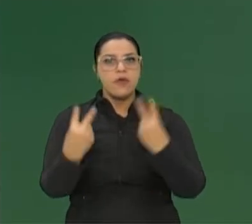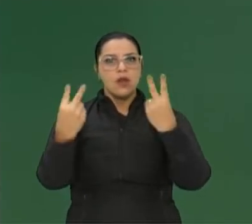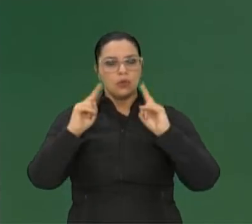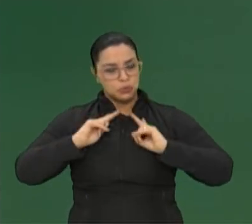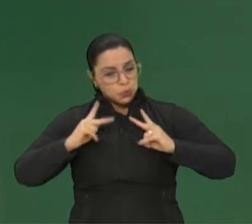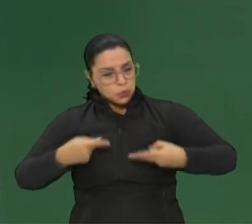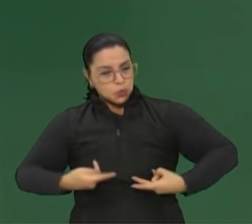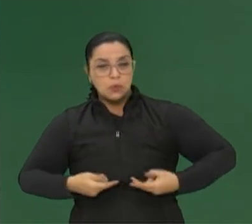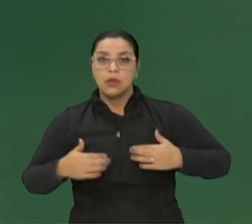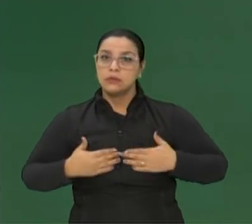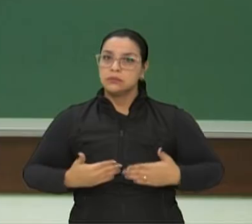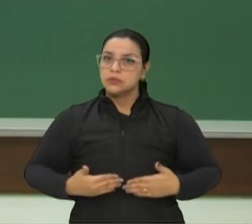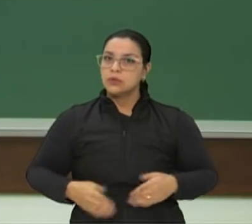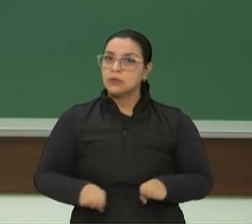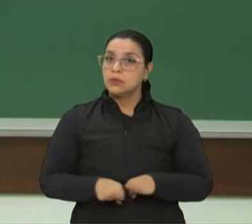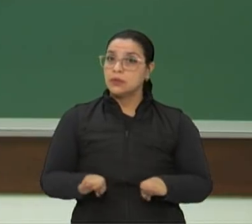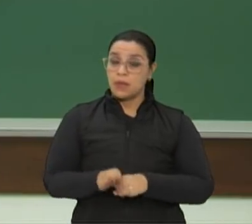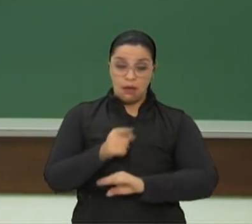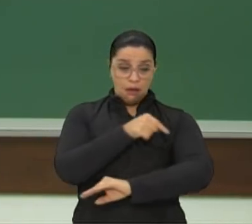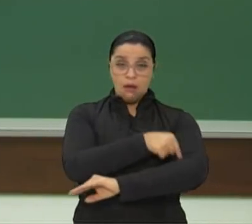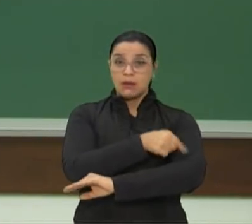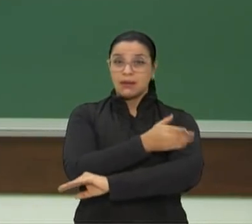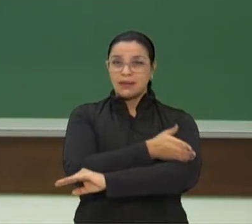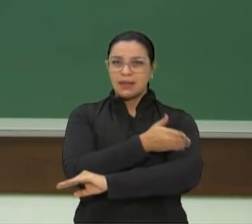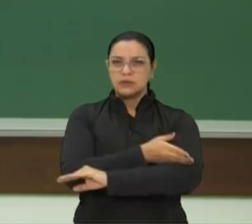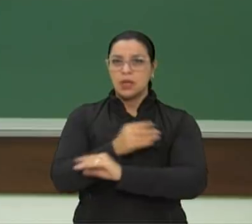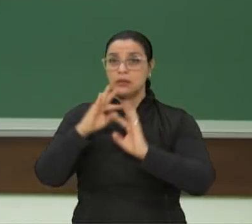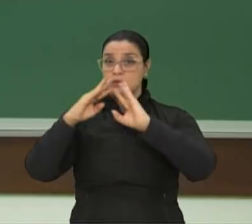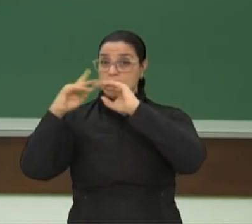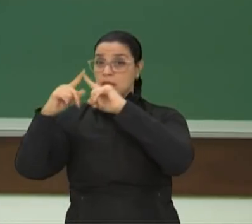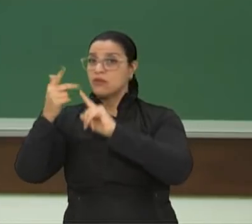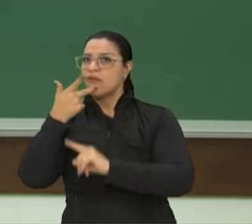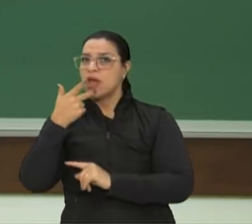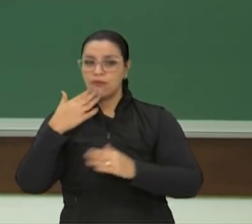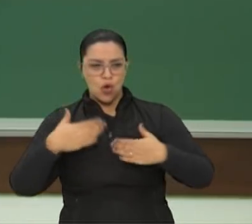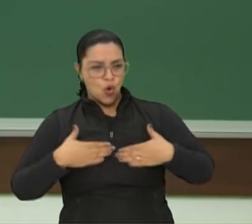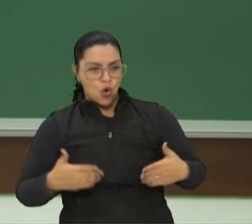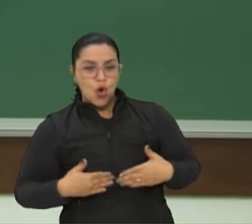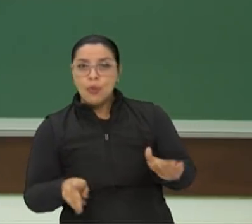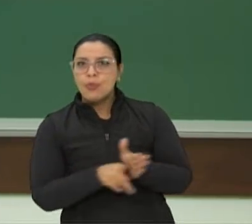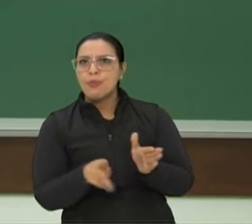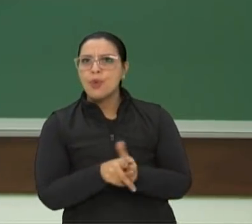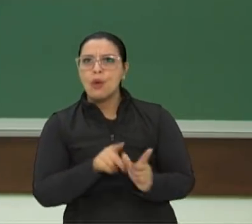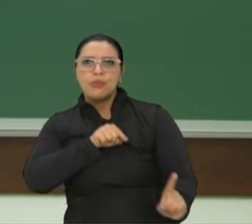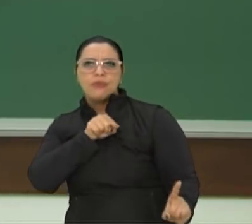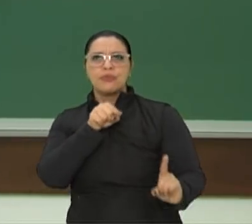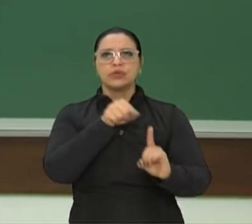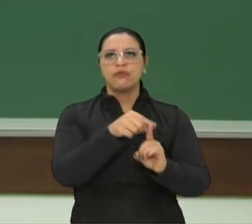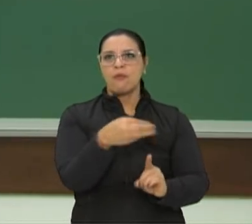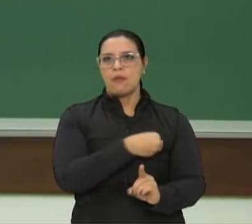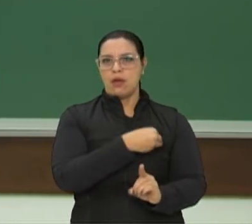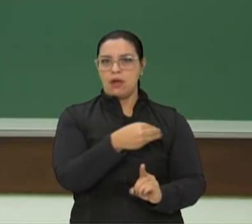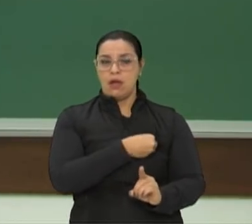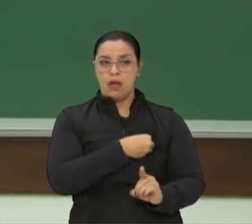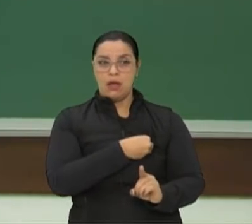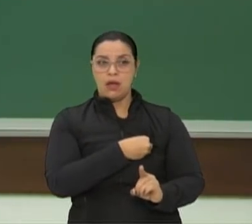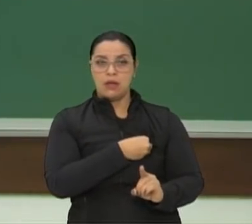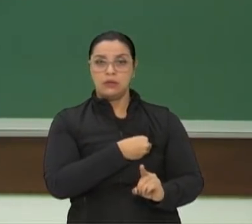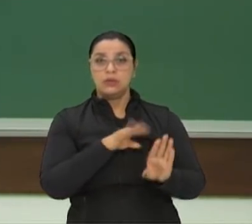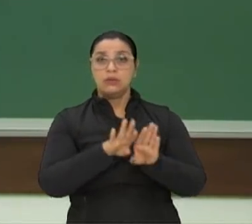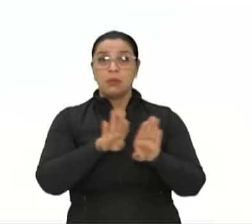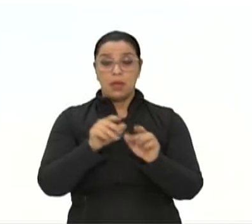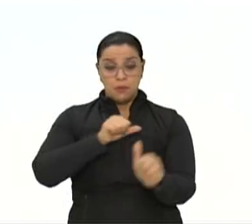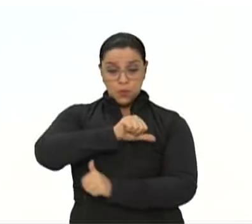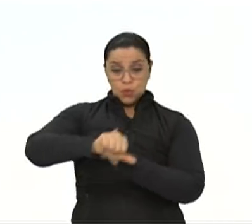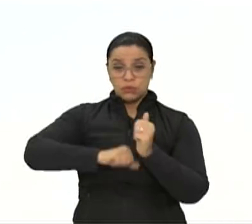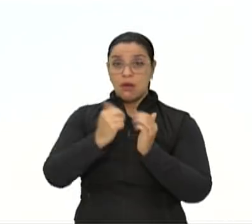e do corpo. Tá? Na Idade Média, a igreja enxergava o corpo como fonte do pecado. Então, o corpo não poderia ser enaltecido pelas